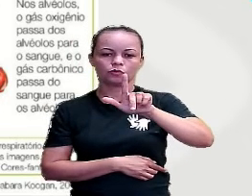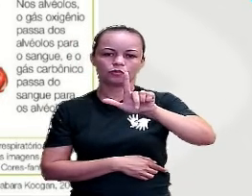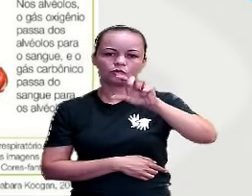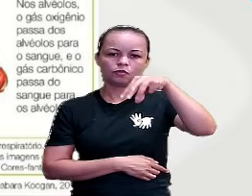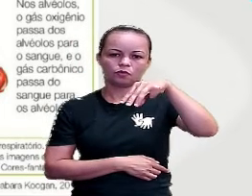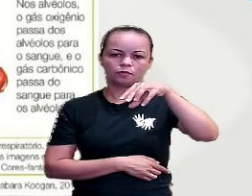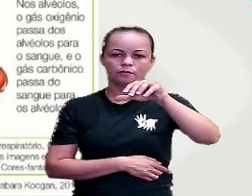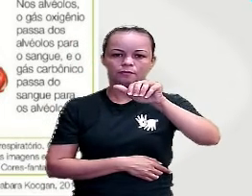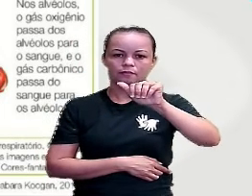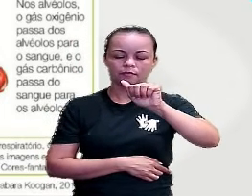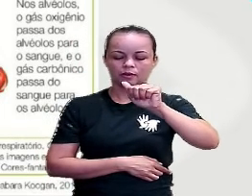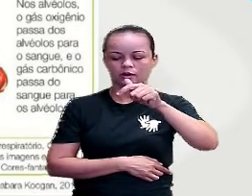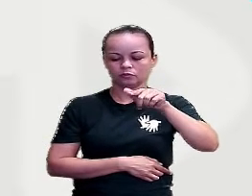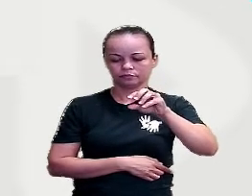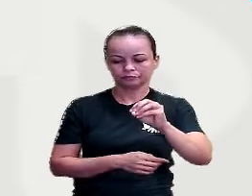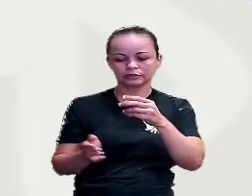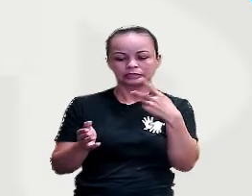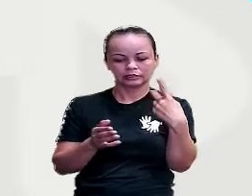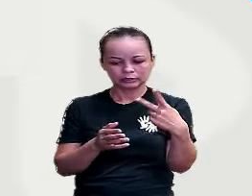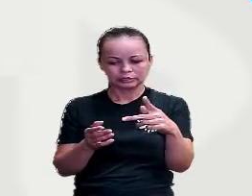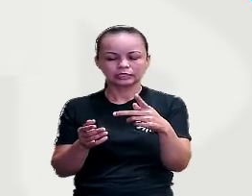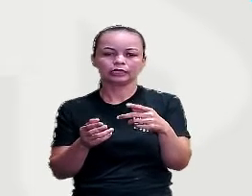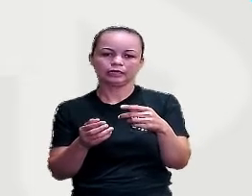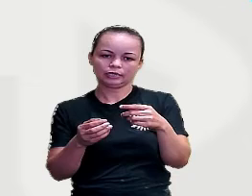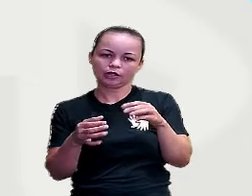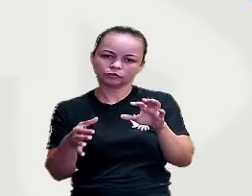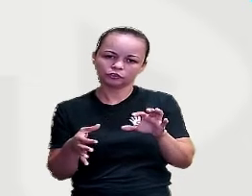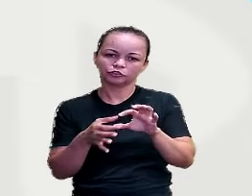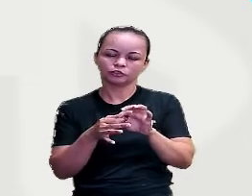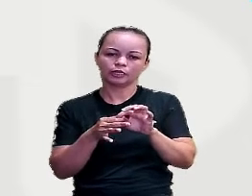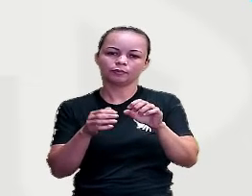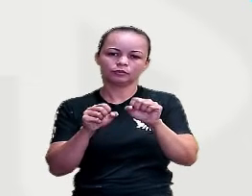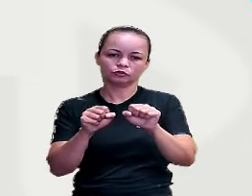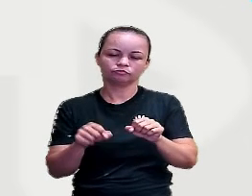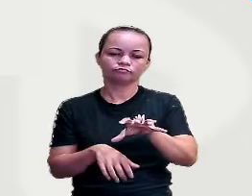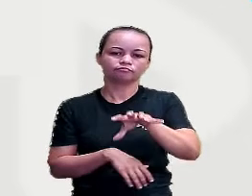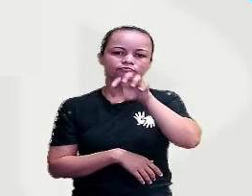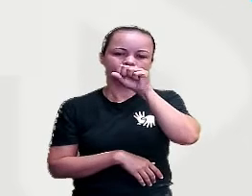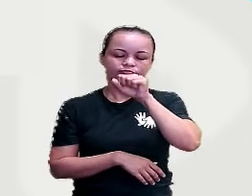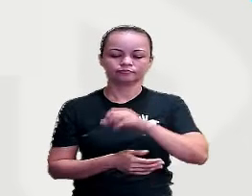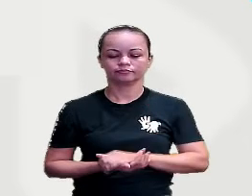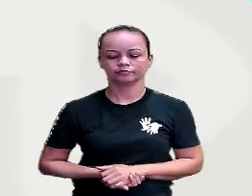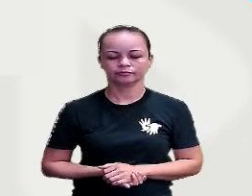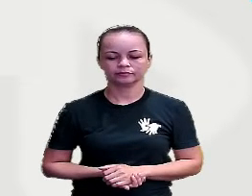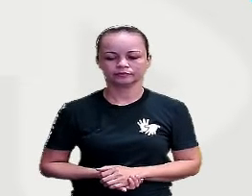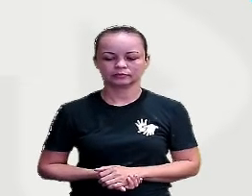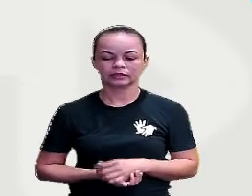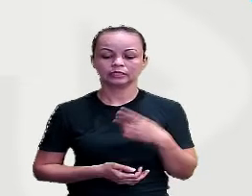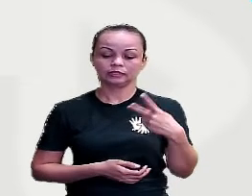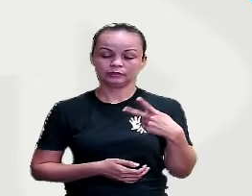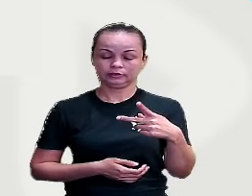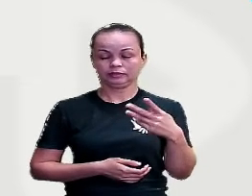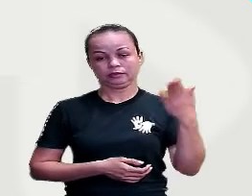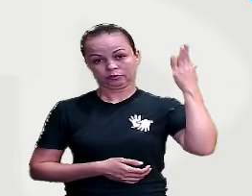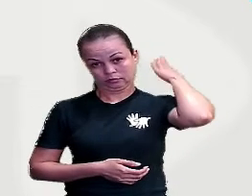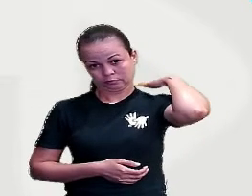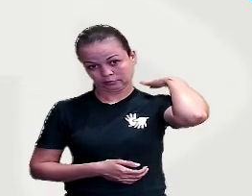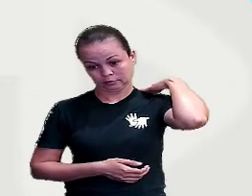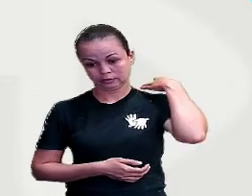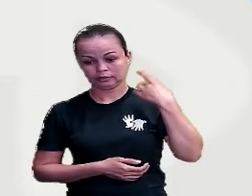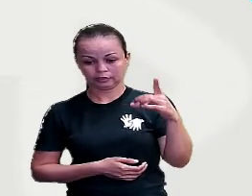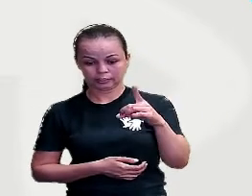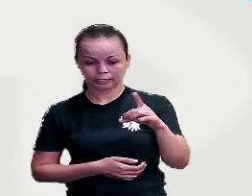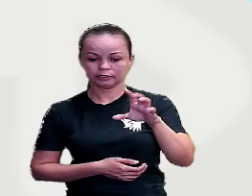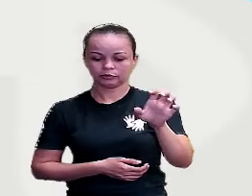nosso sistema respiratório. E aí, né, nós observamos, né, dentro da estrutura desses pulmões, um pulmão esquerdo e um pulmão